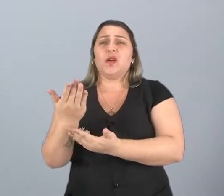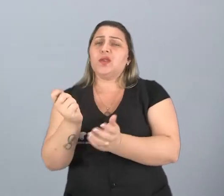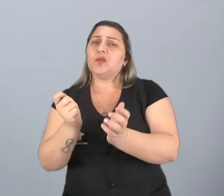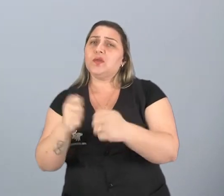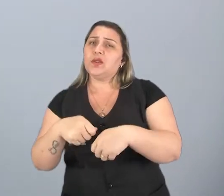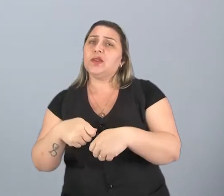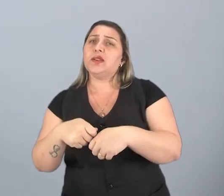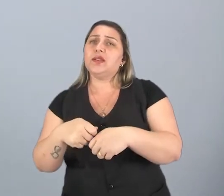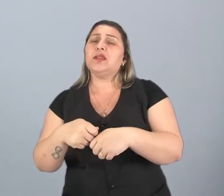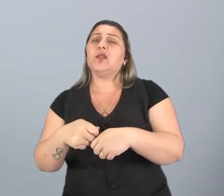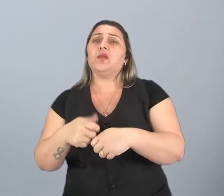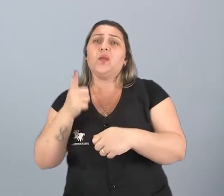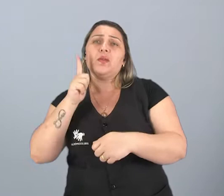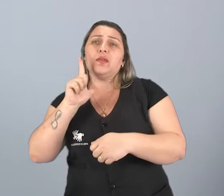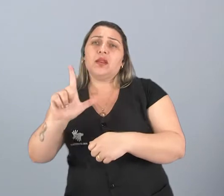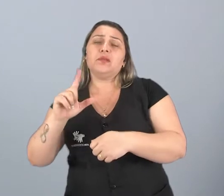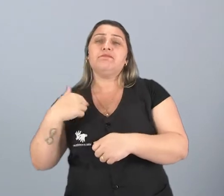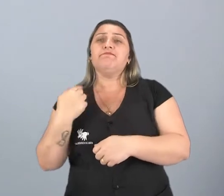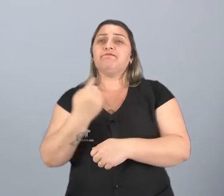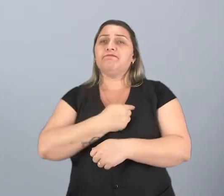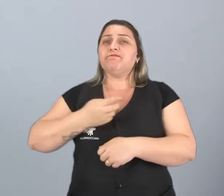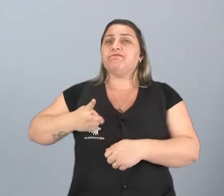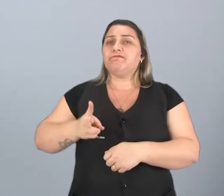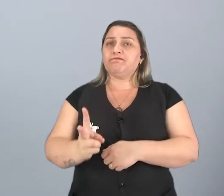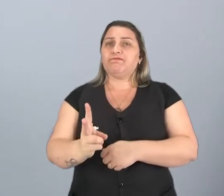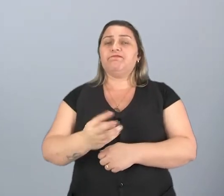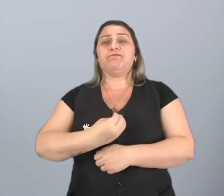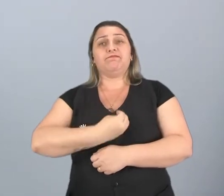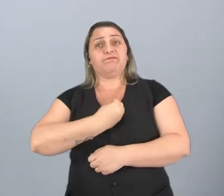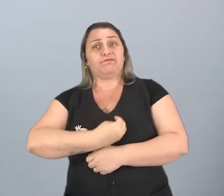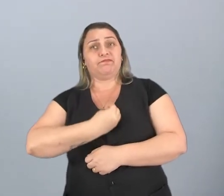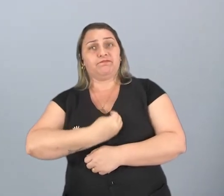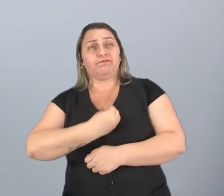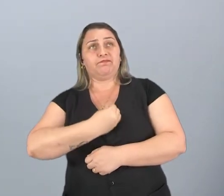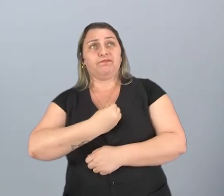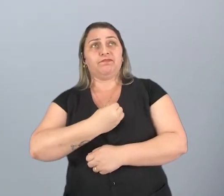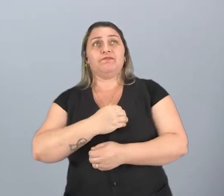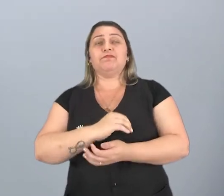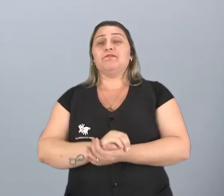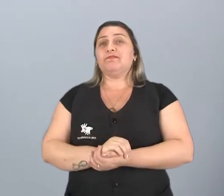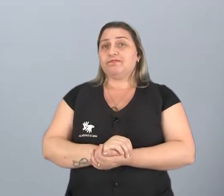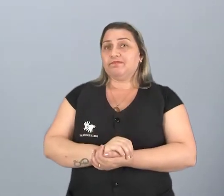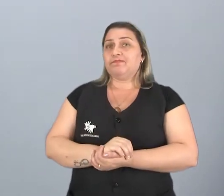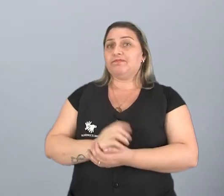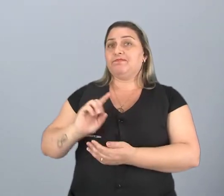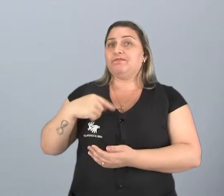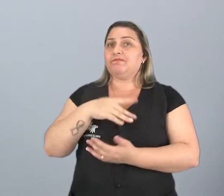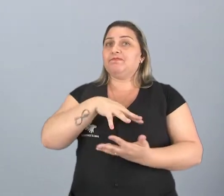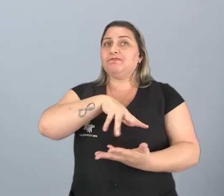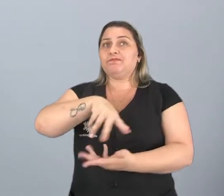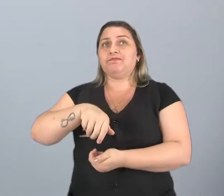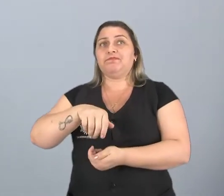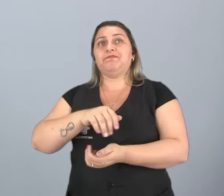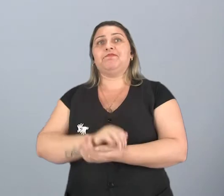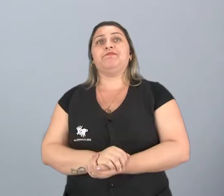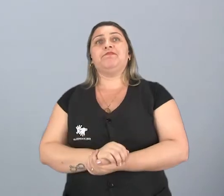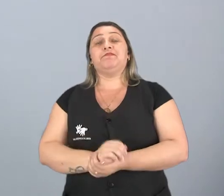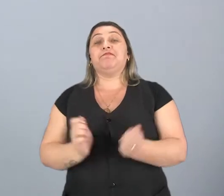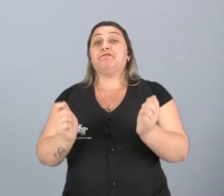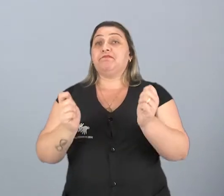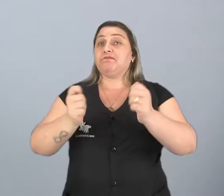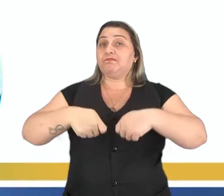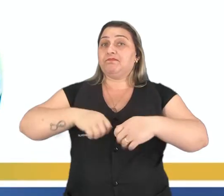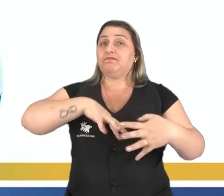condições que permitem que a gente continue existindo, continue sobrevivendo aqui no nosso planeta, tá?